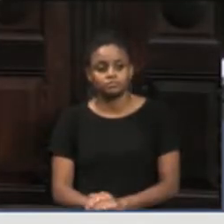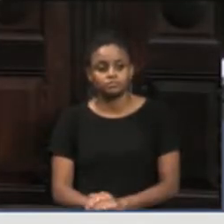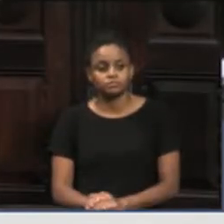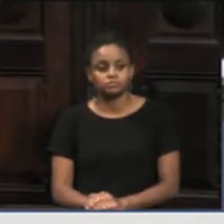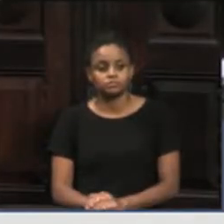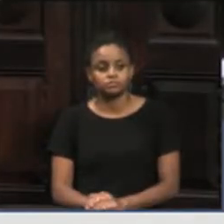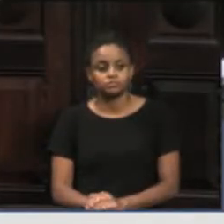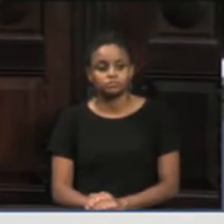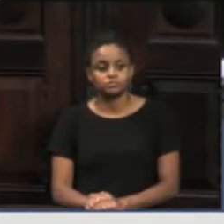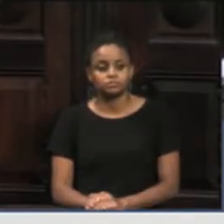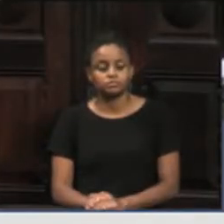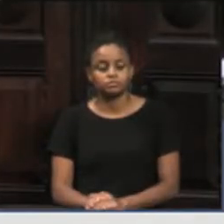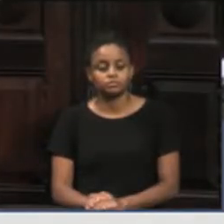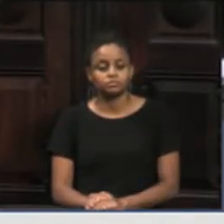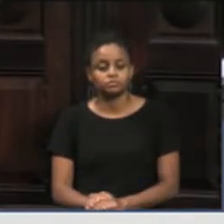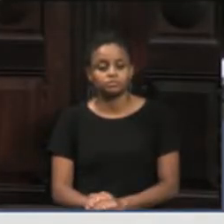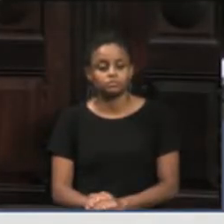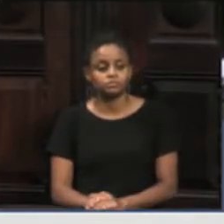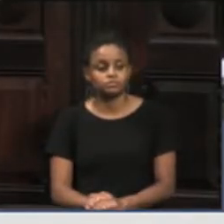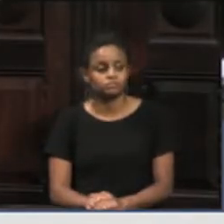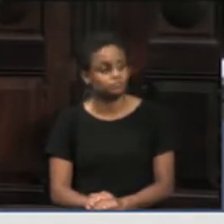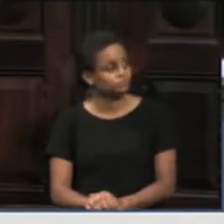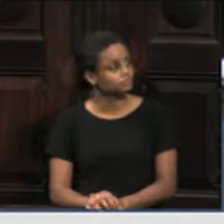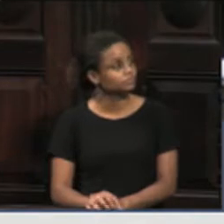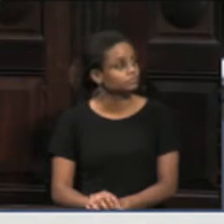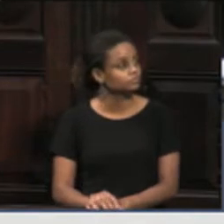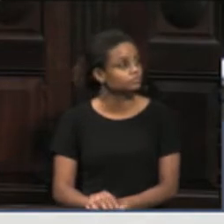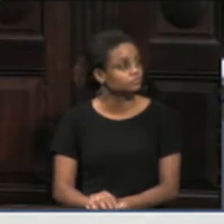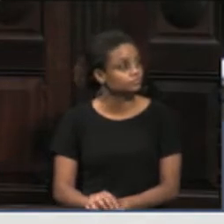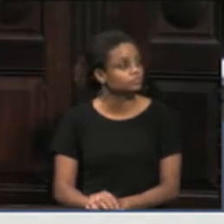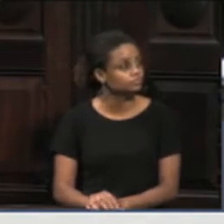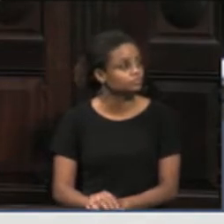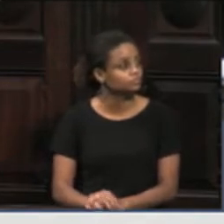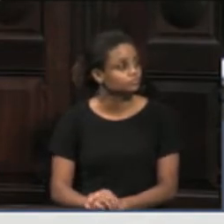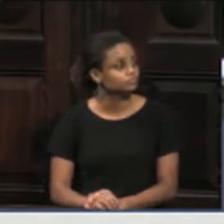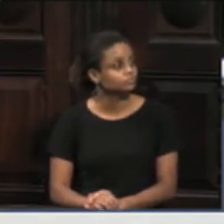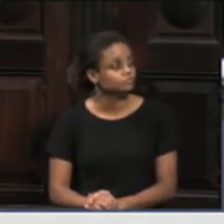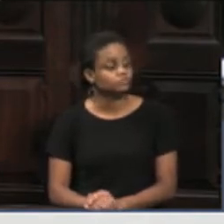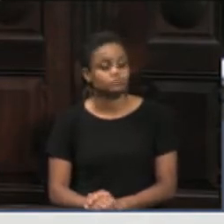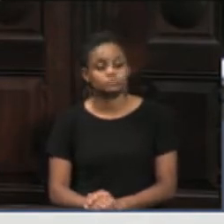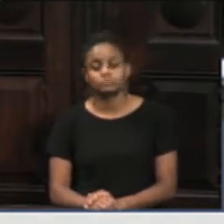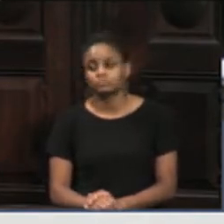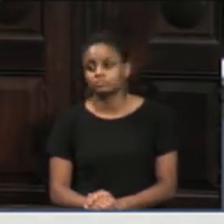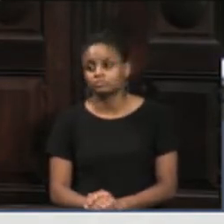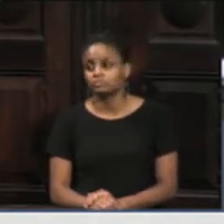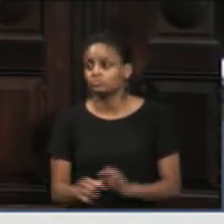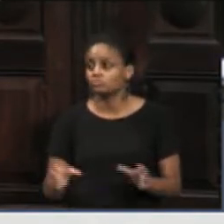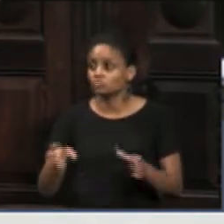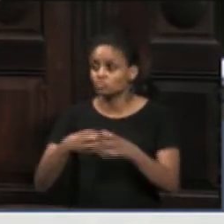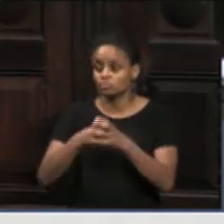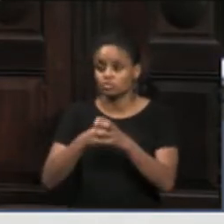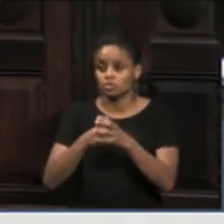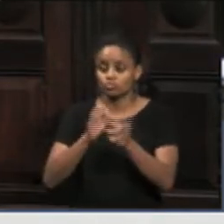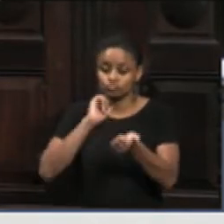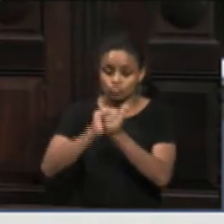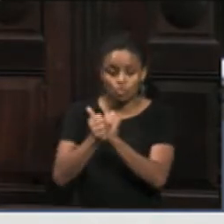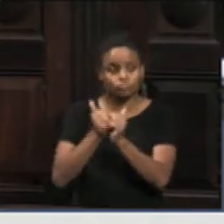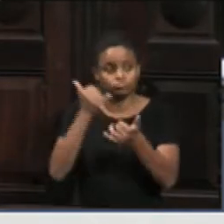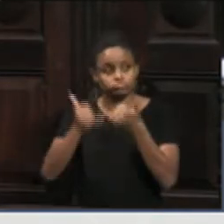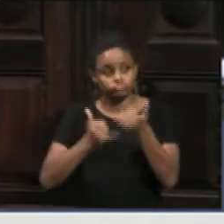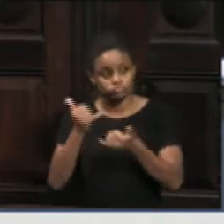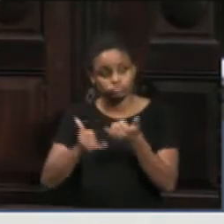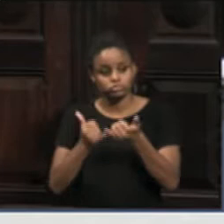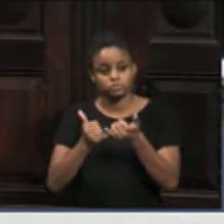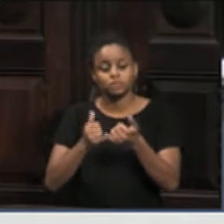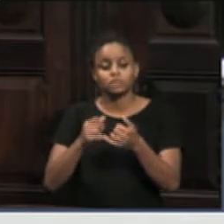Emenda que se encontra aí em cima aí já da mesa diretora. Tá ok. Pela Comissão de Esporte e Lazer,